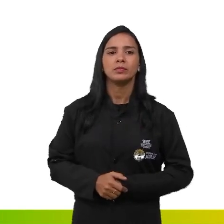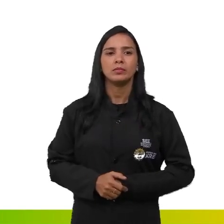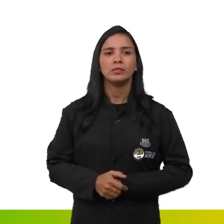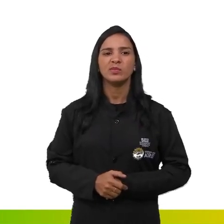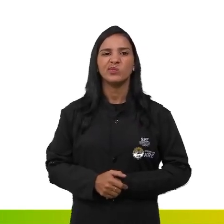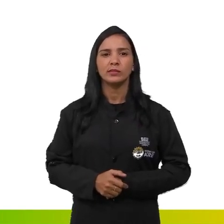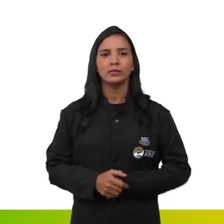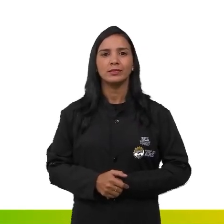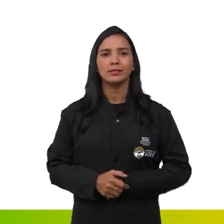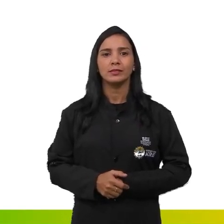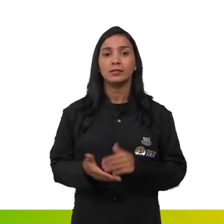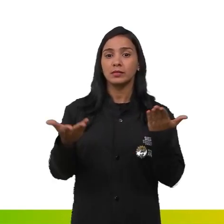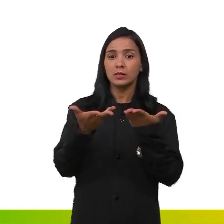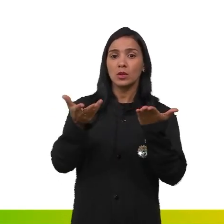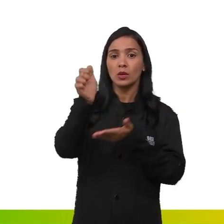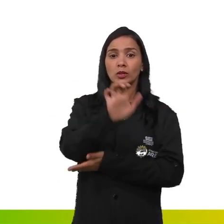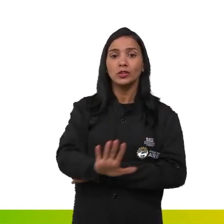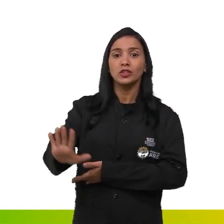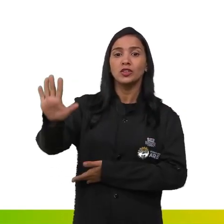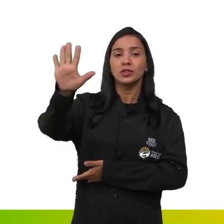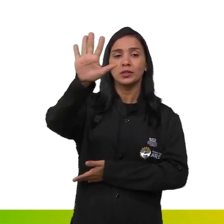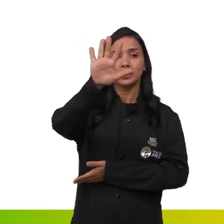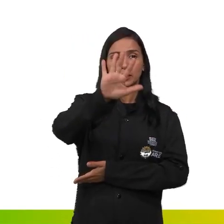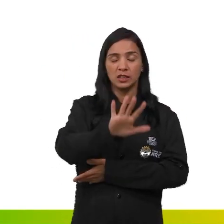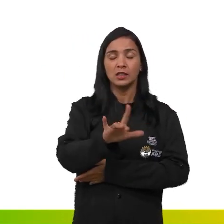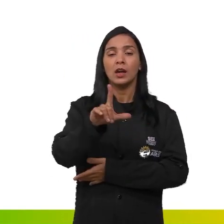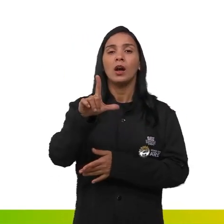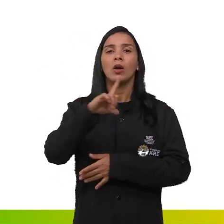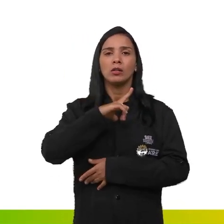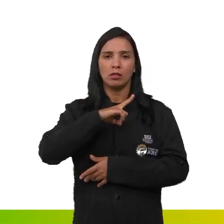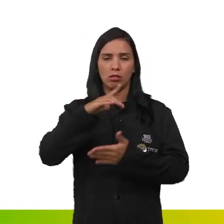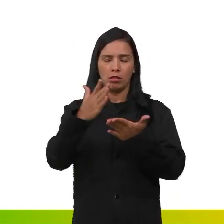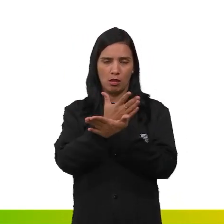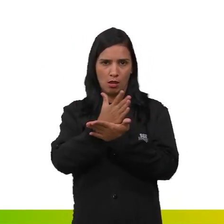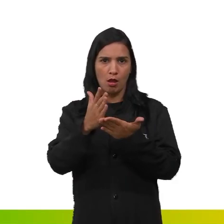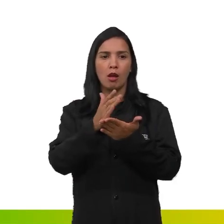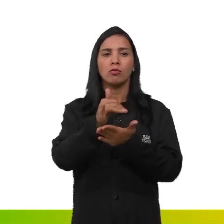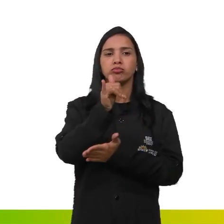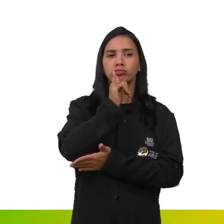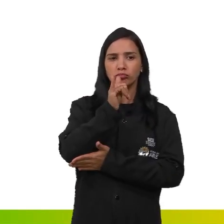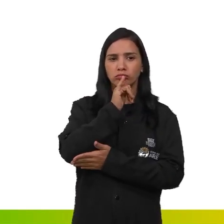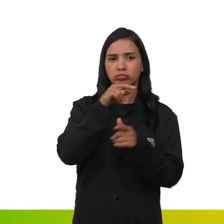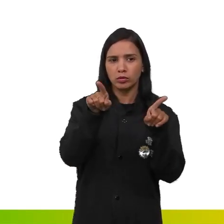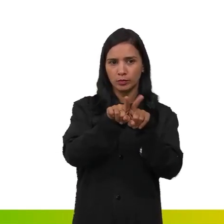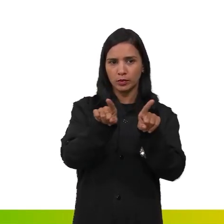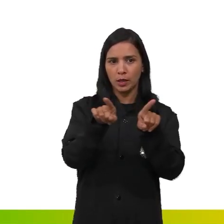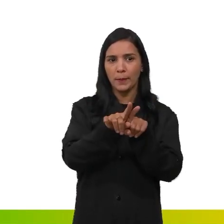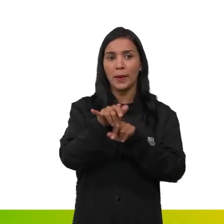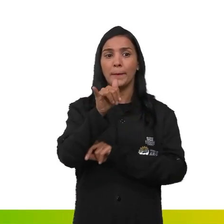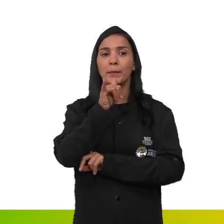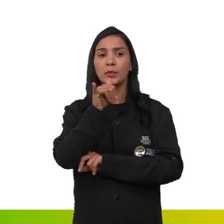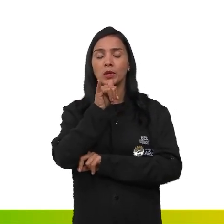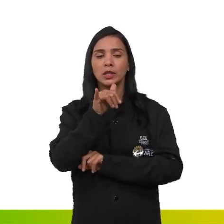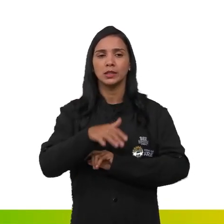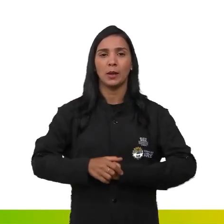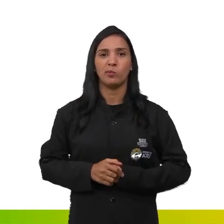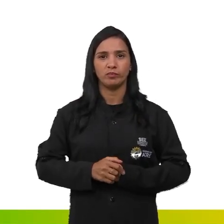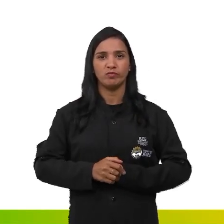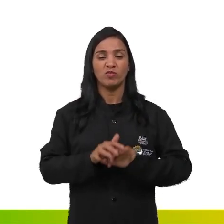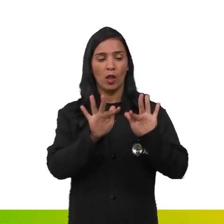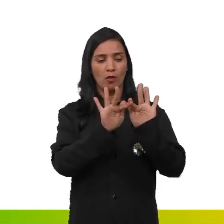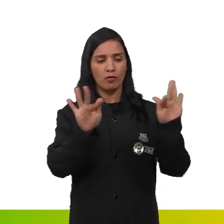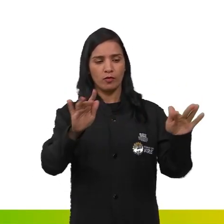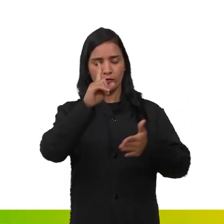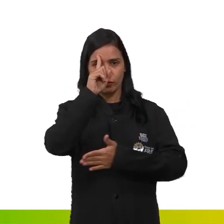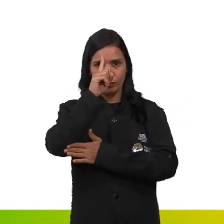Agora, no geral, vamos falar sobre alguns exemplos de uso mais para vocês. Nós temos aqui